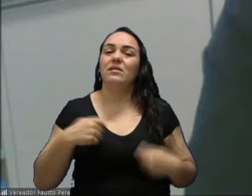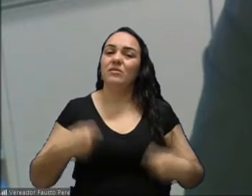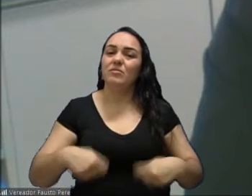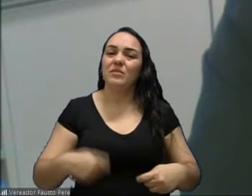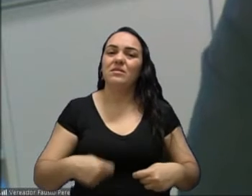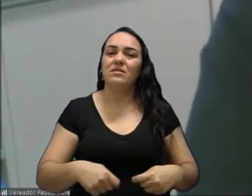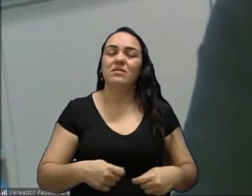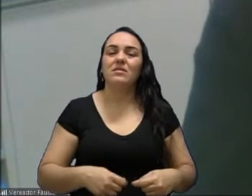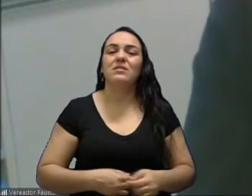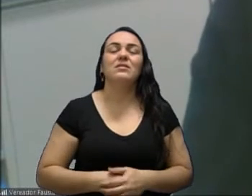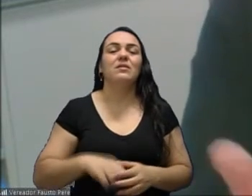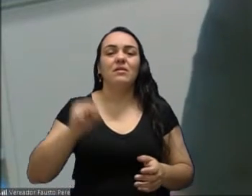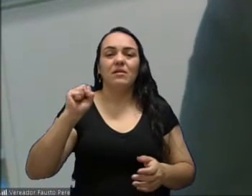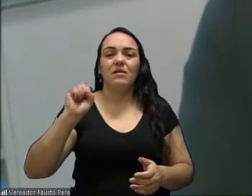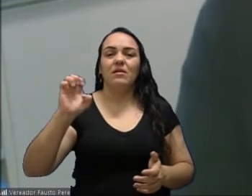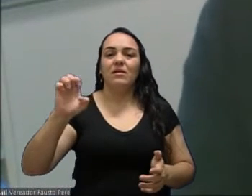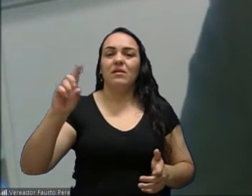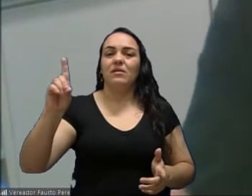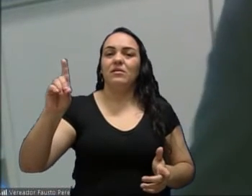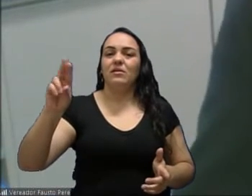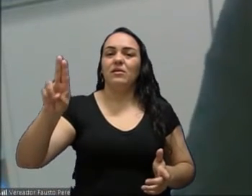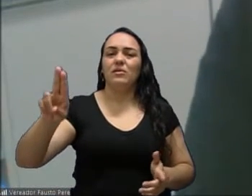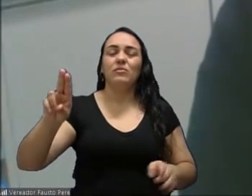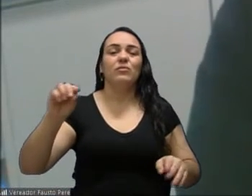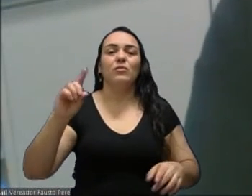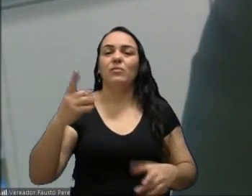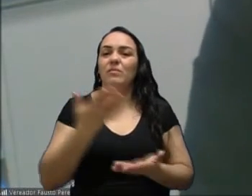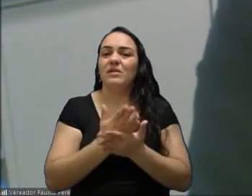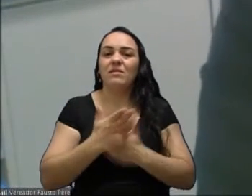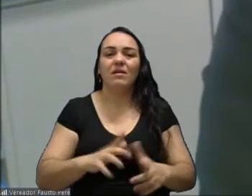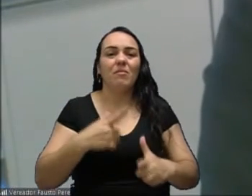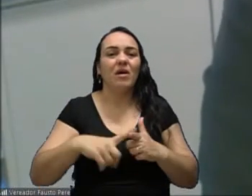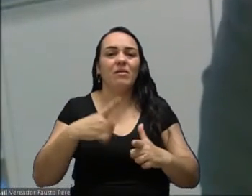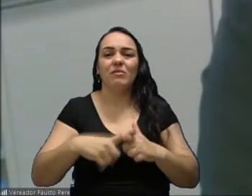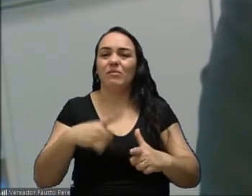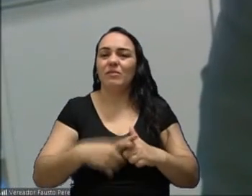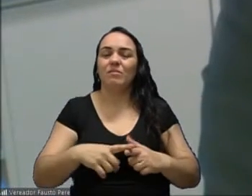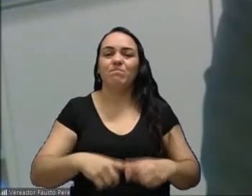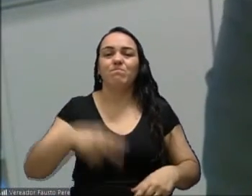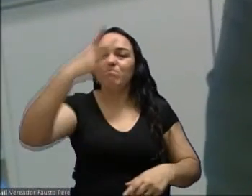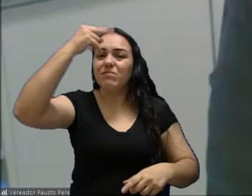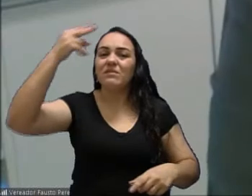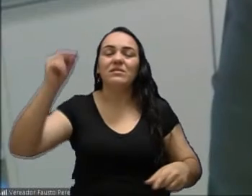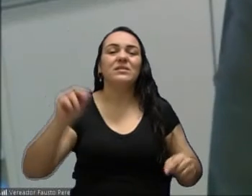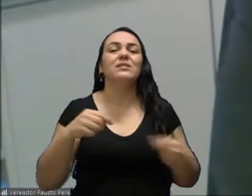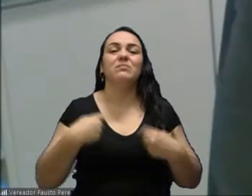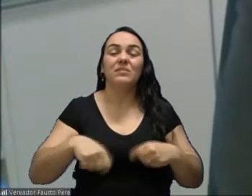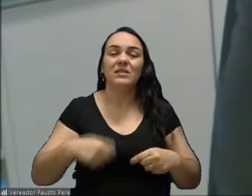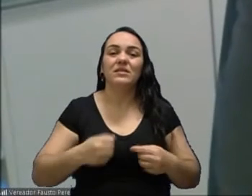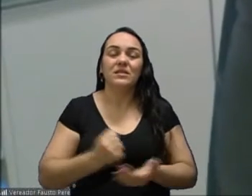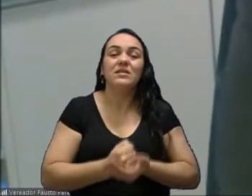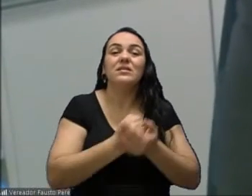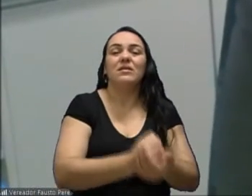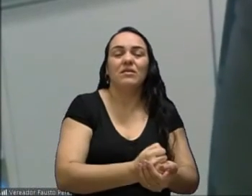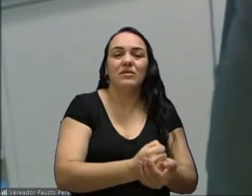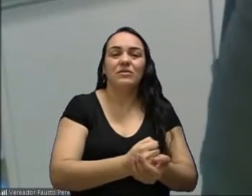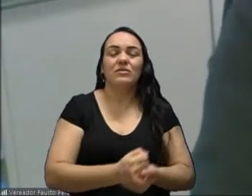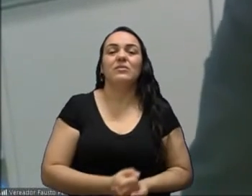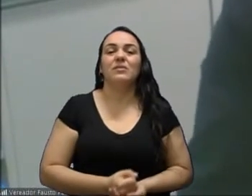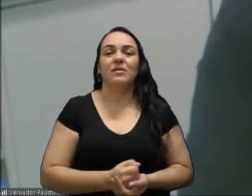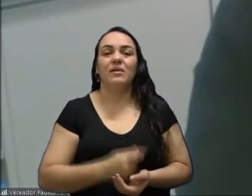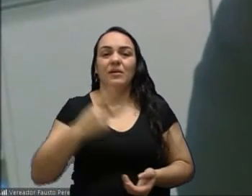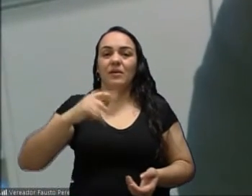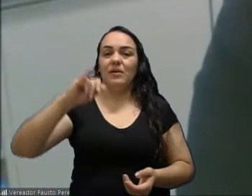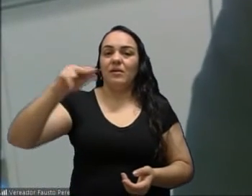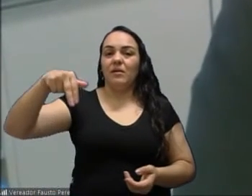da SEDU não agiu de forma contenta a resolver logo esse problema se a prefeitura tem um recurso é pago com o recurso federal do PNAE